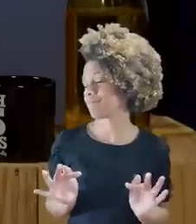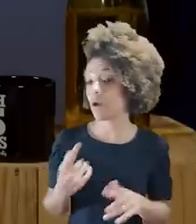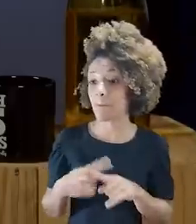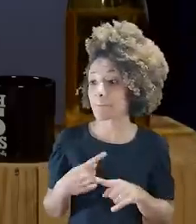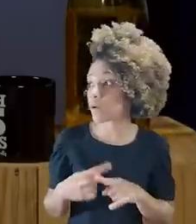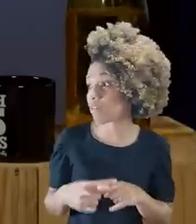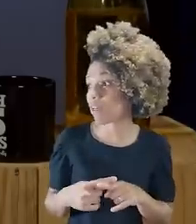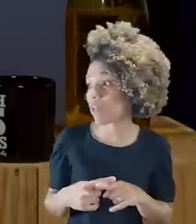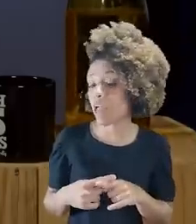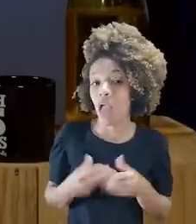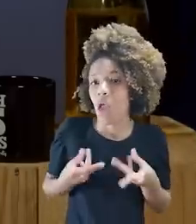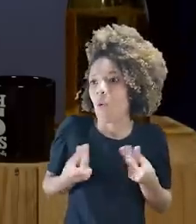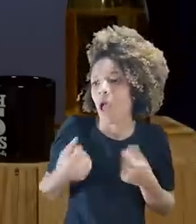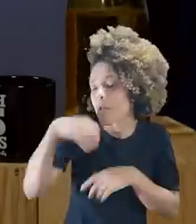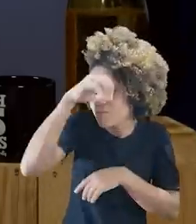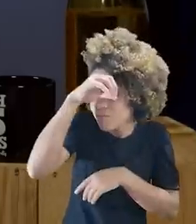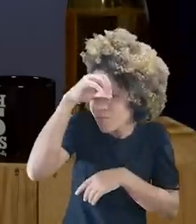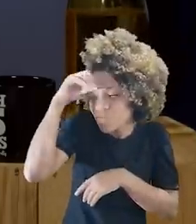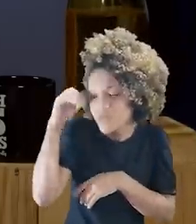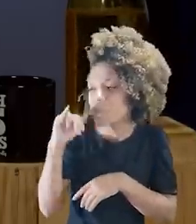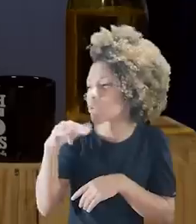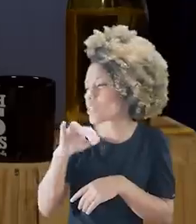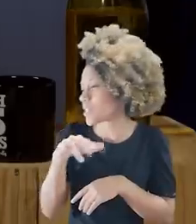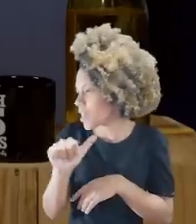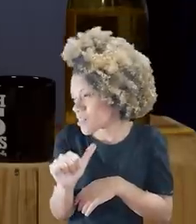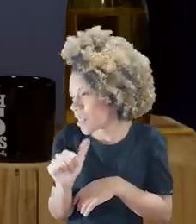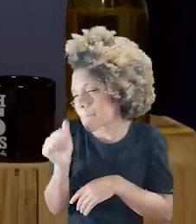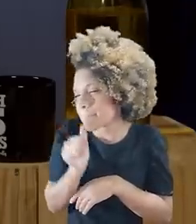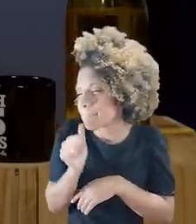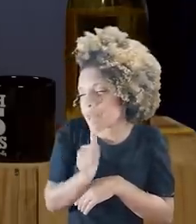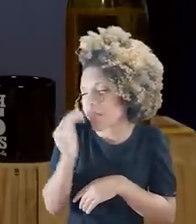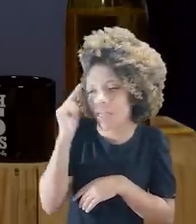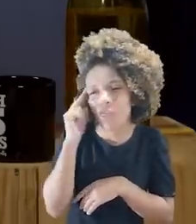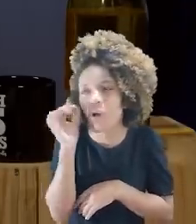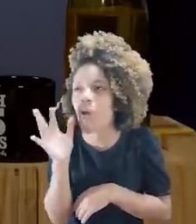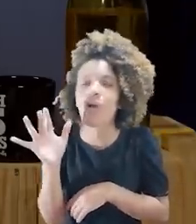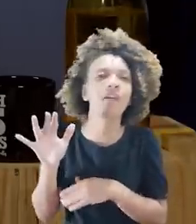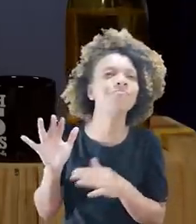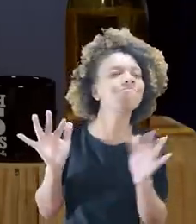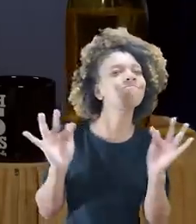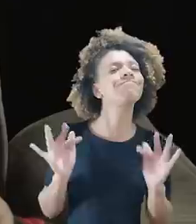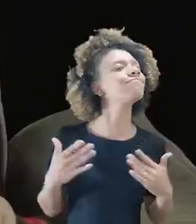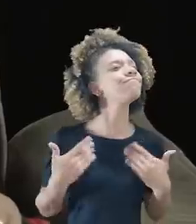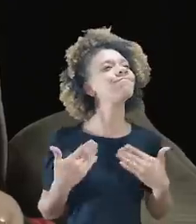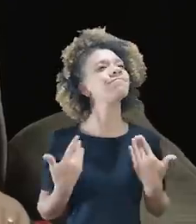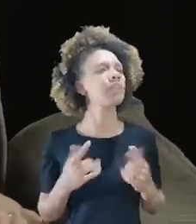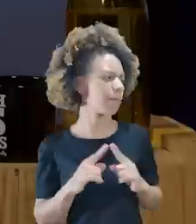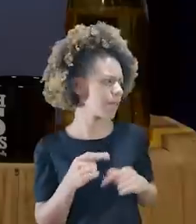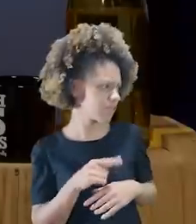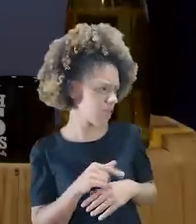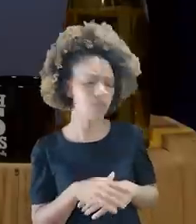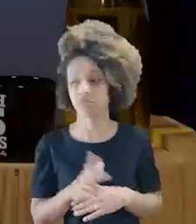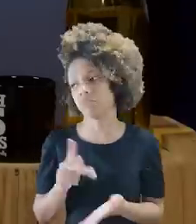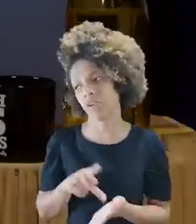tava uma pureza eu era muito ingênua muito pura ainda eu era uma menina muito Sonhadora e Alegre é sempre Fi assim sou